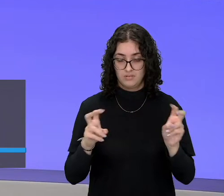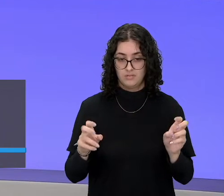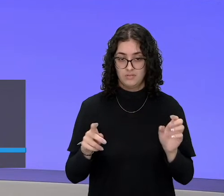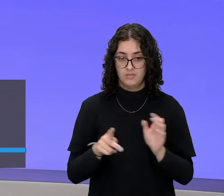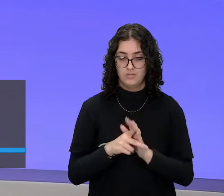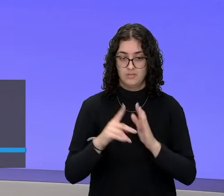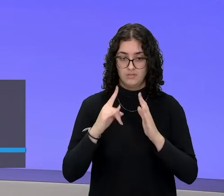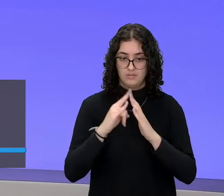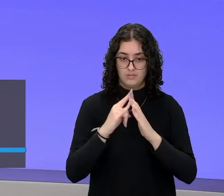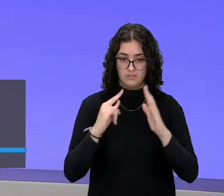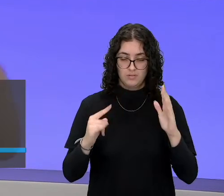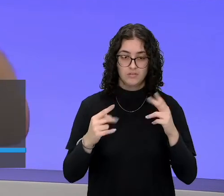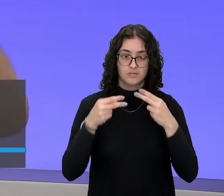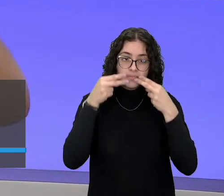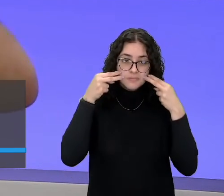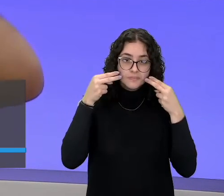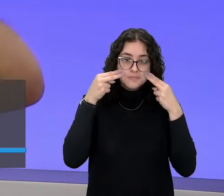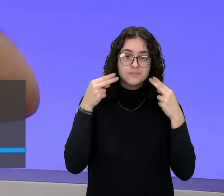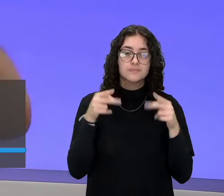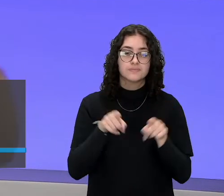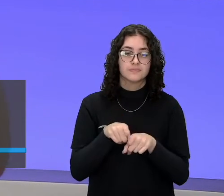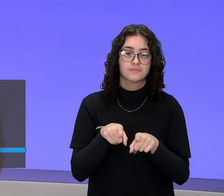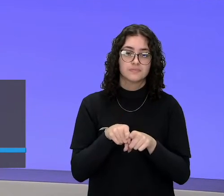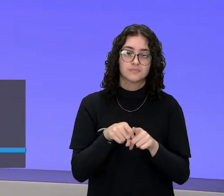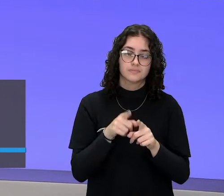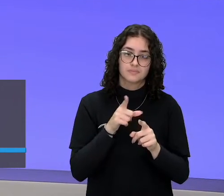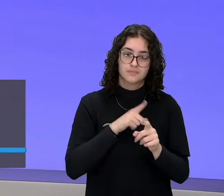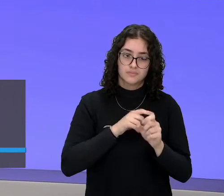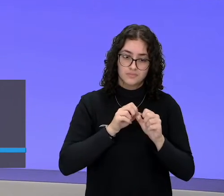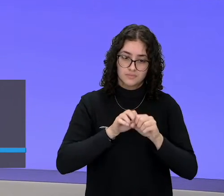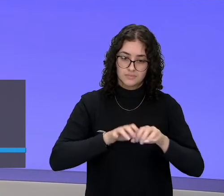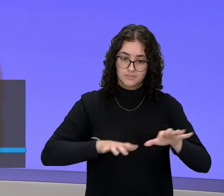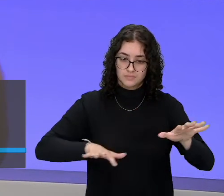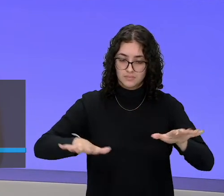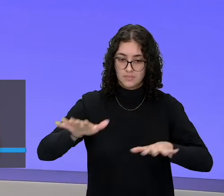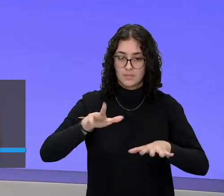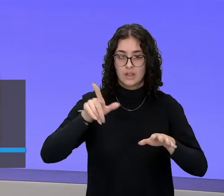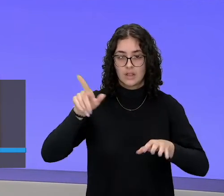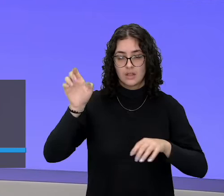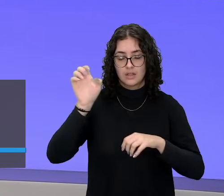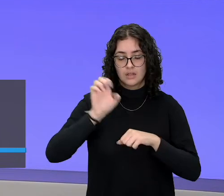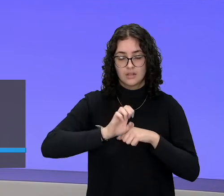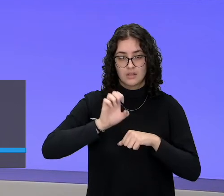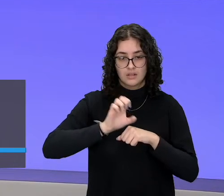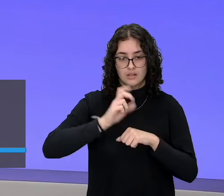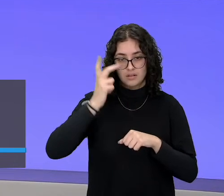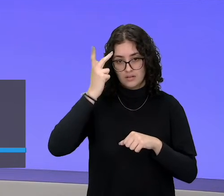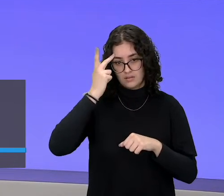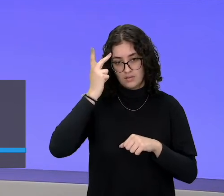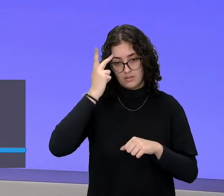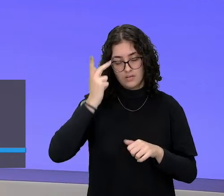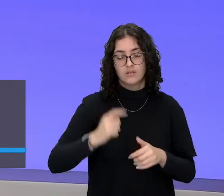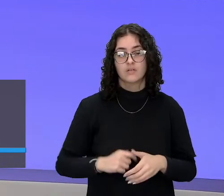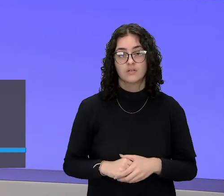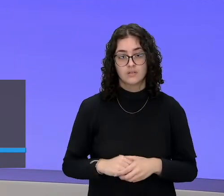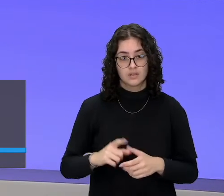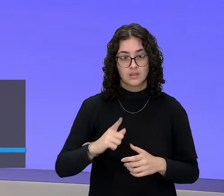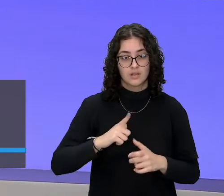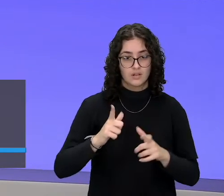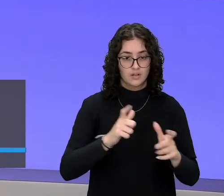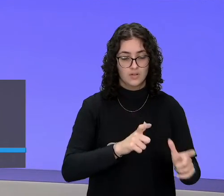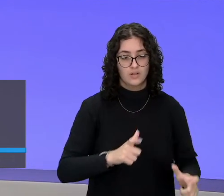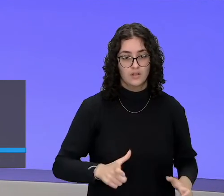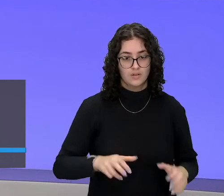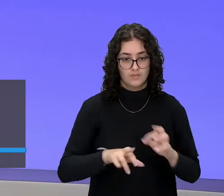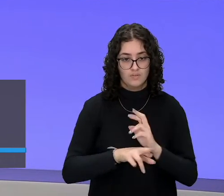quilombola quanto indígenas, que também são espalhados dentro do estado de São Paulo, inclusive na cidade de São Paulo nós temos vários territórios